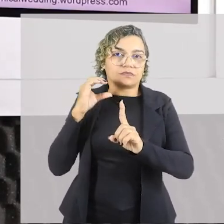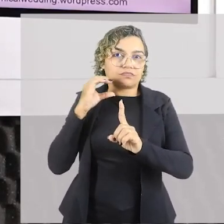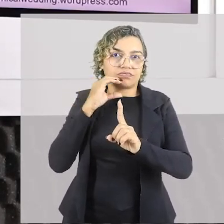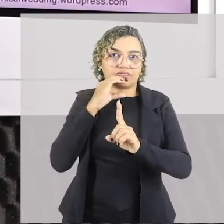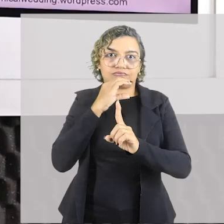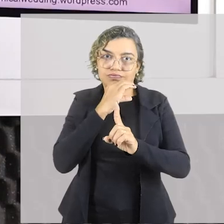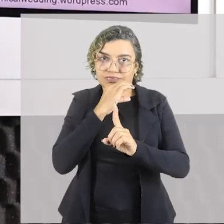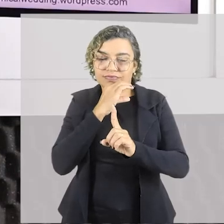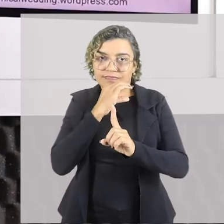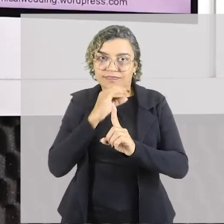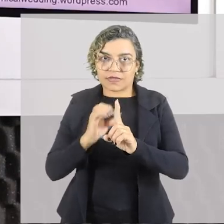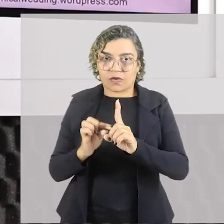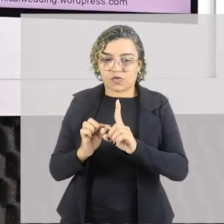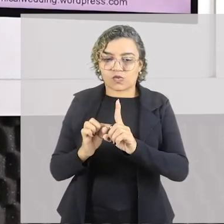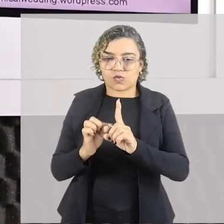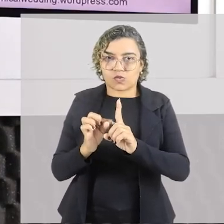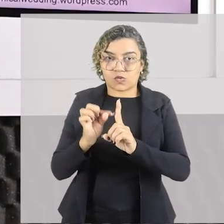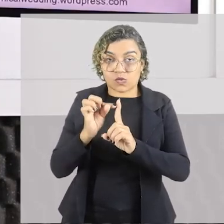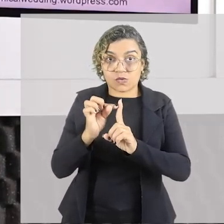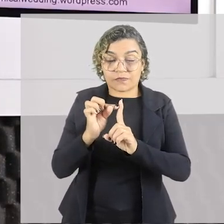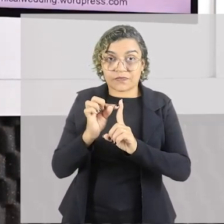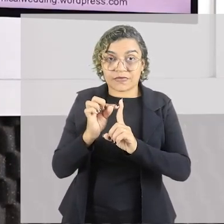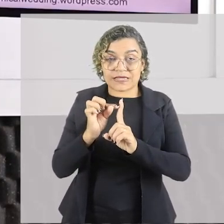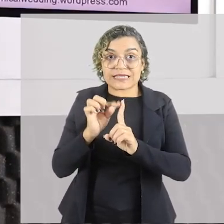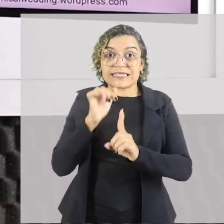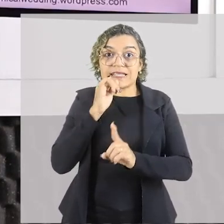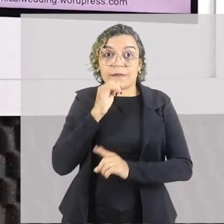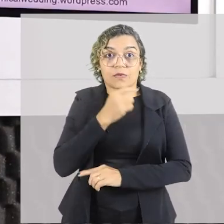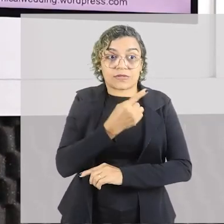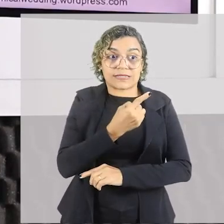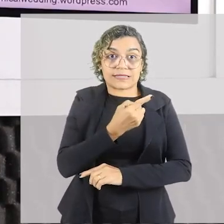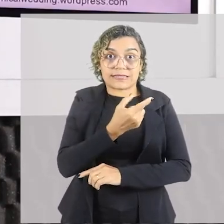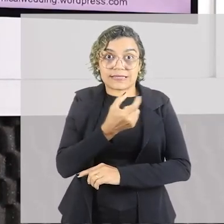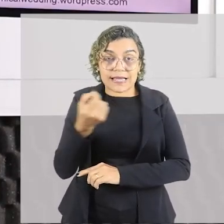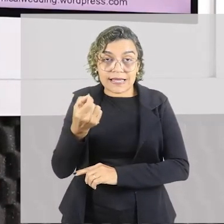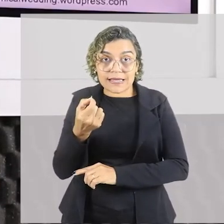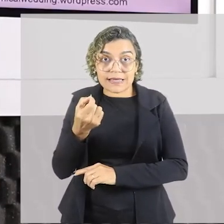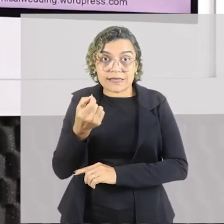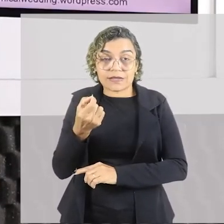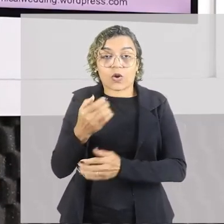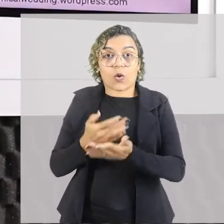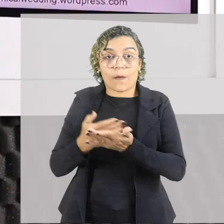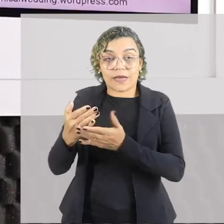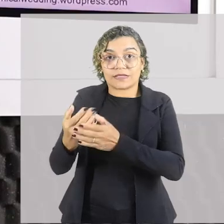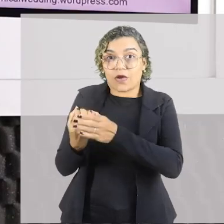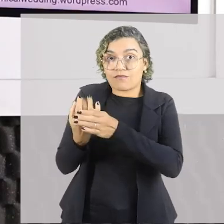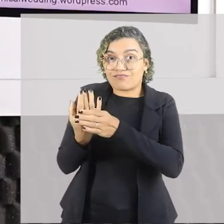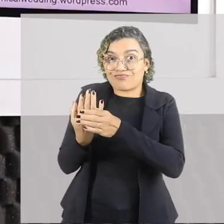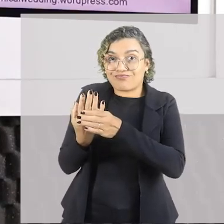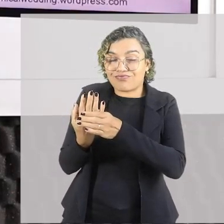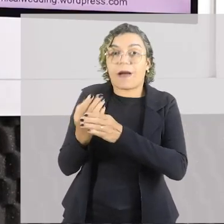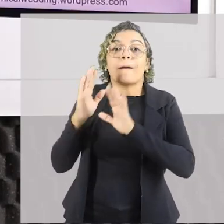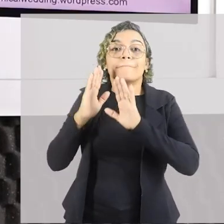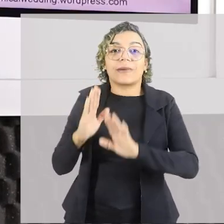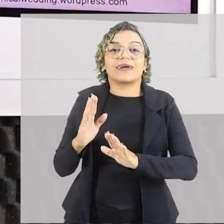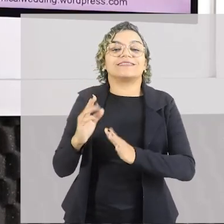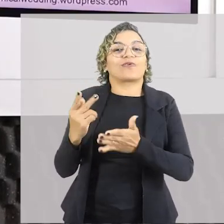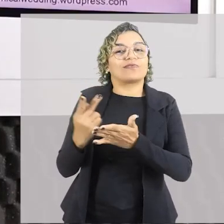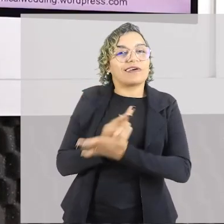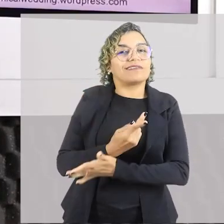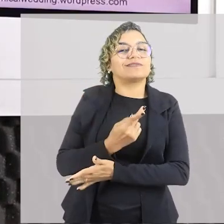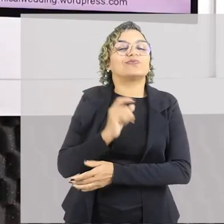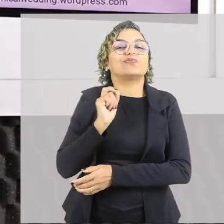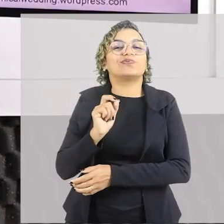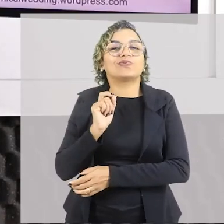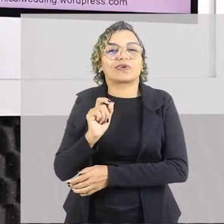sensível. Quando chegar nos 100 graus, essa água começa a ferver. Mas acontece uma coisa bacana.